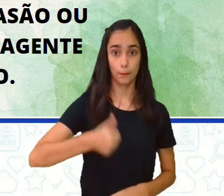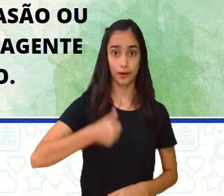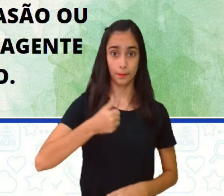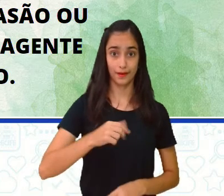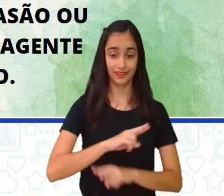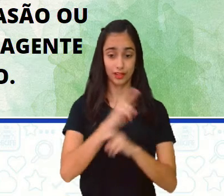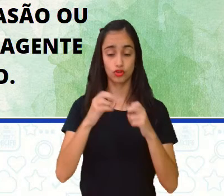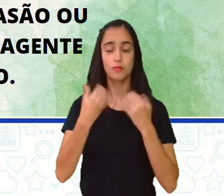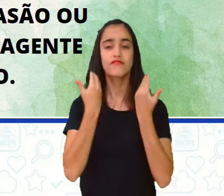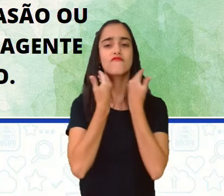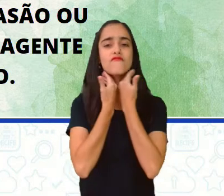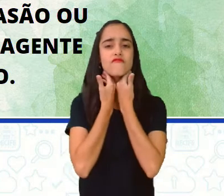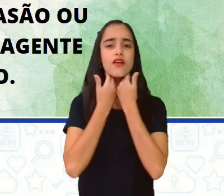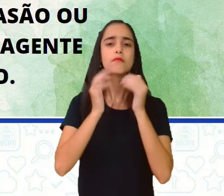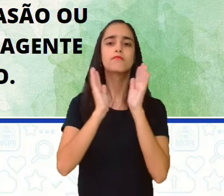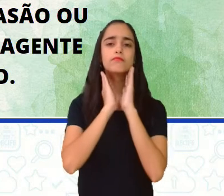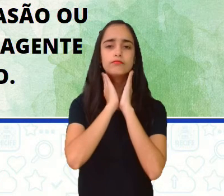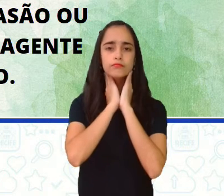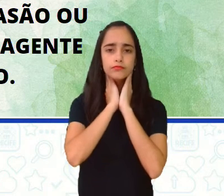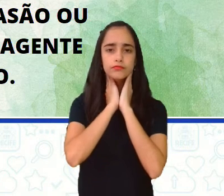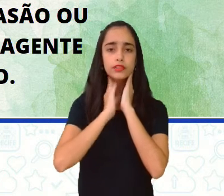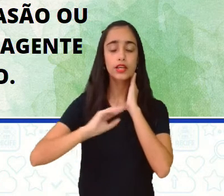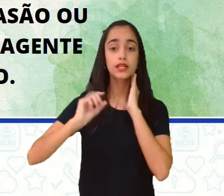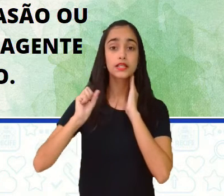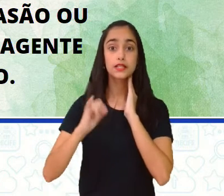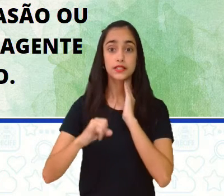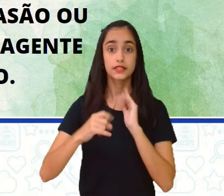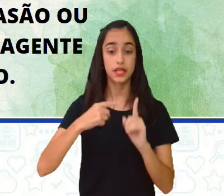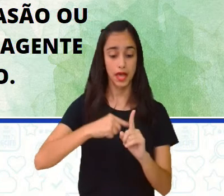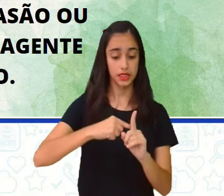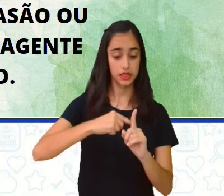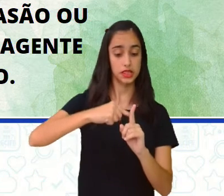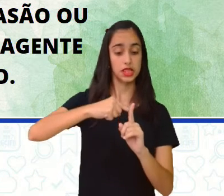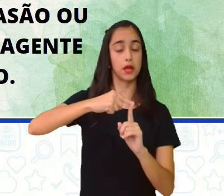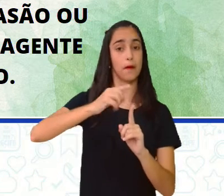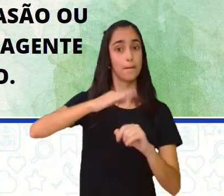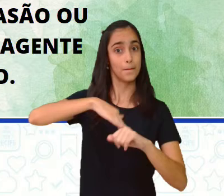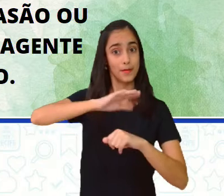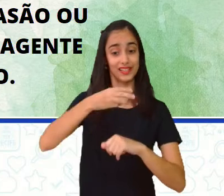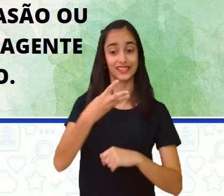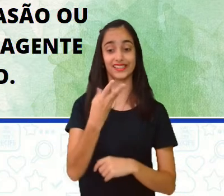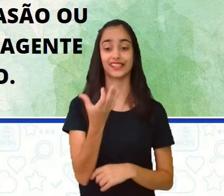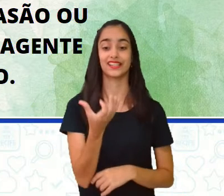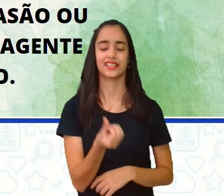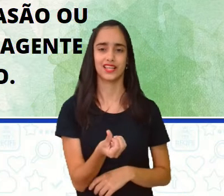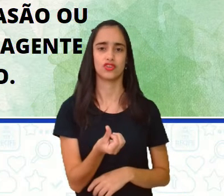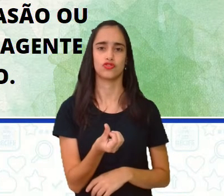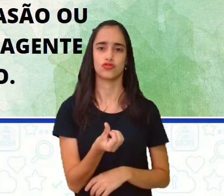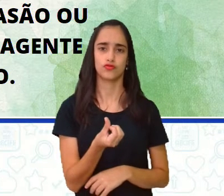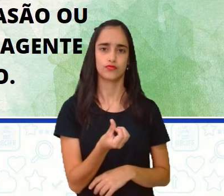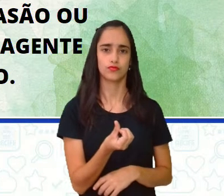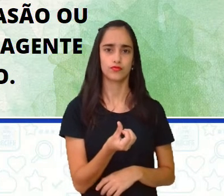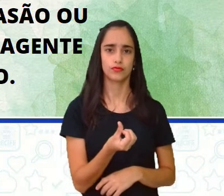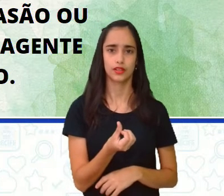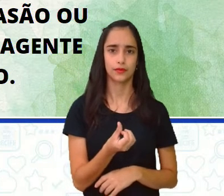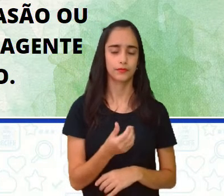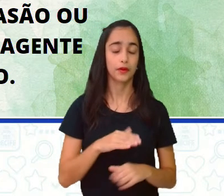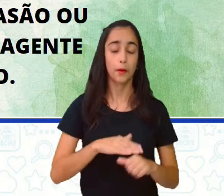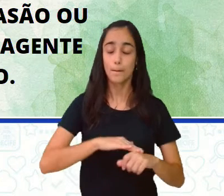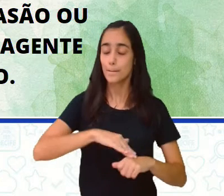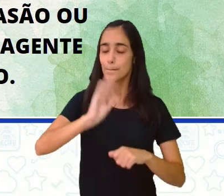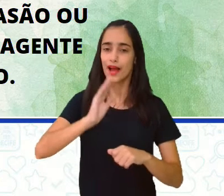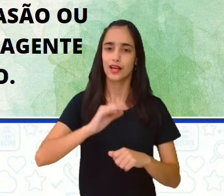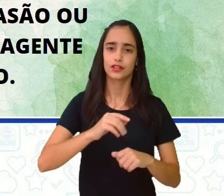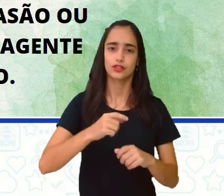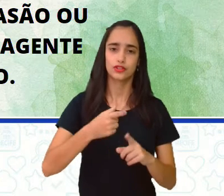É considerado febre quando a temperatura é superior a 36 graus. Então, 38 graus. Lá